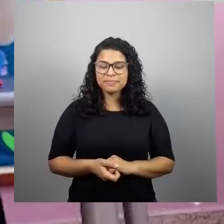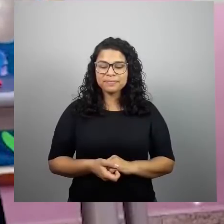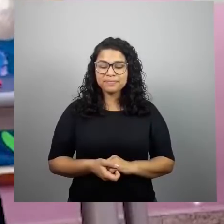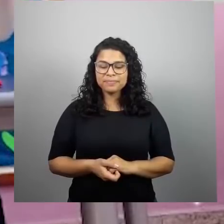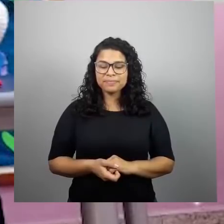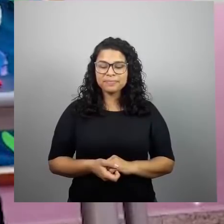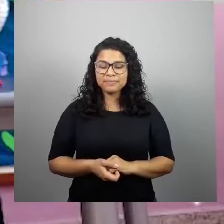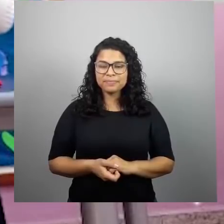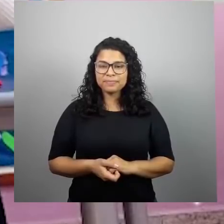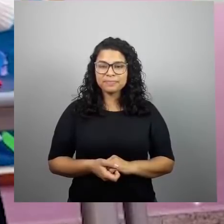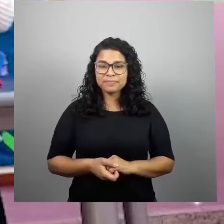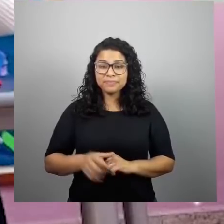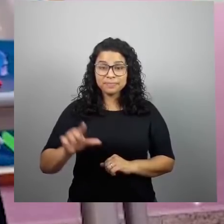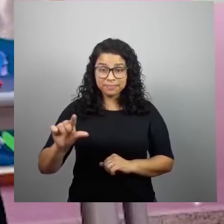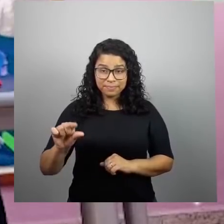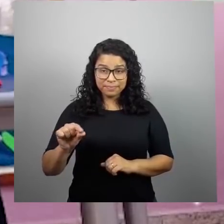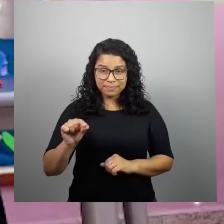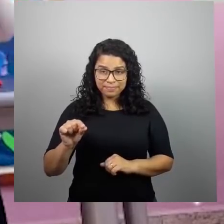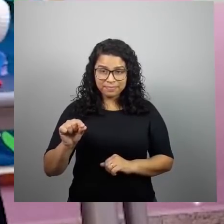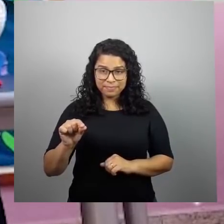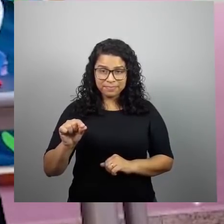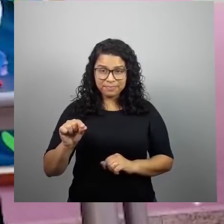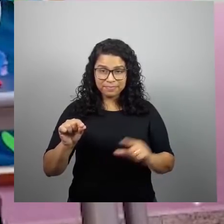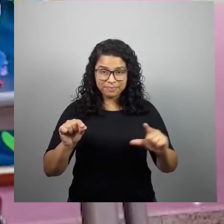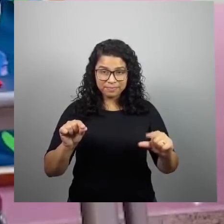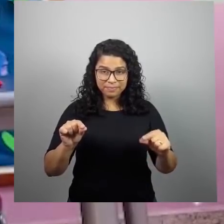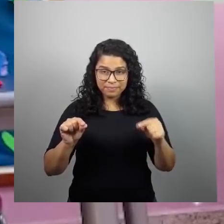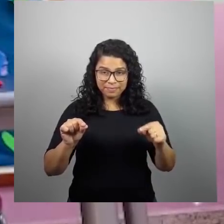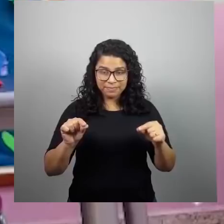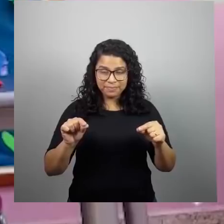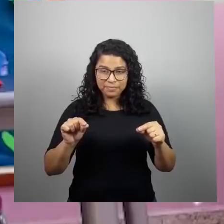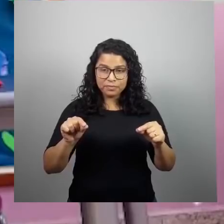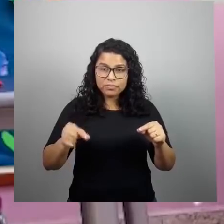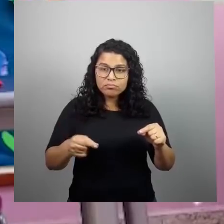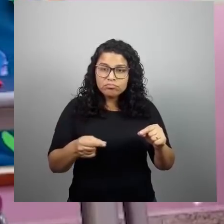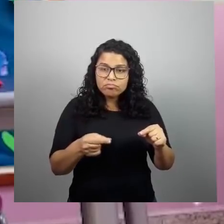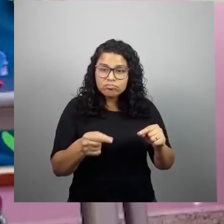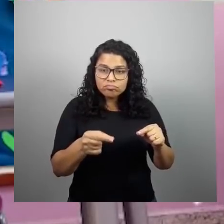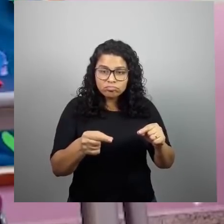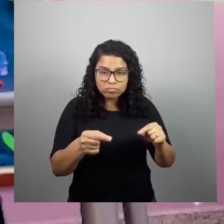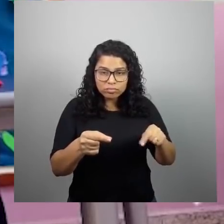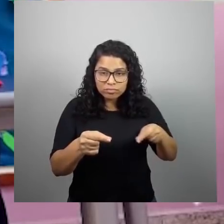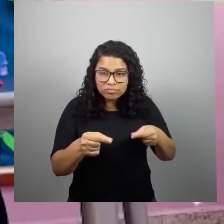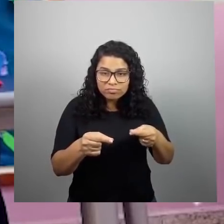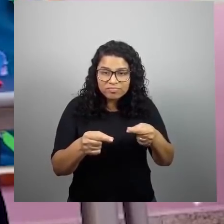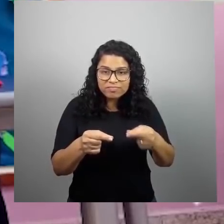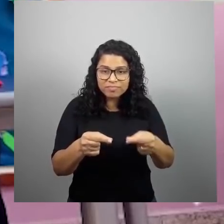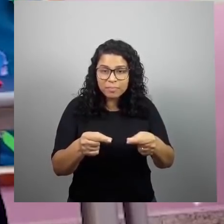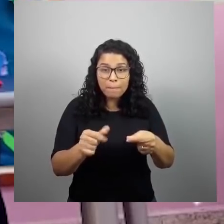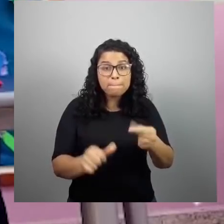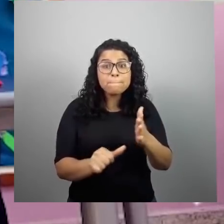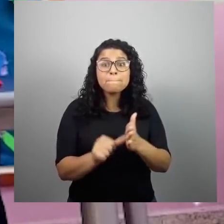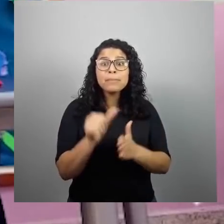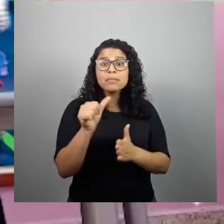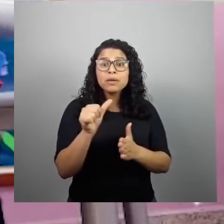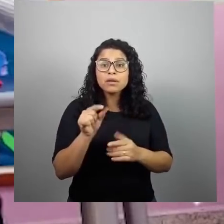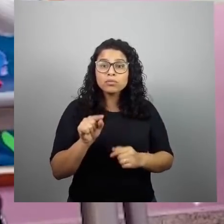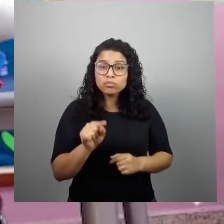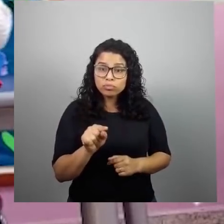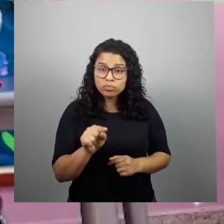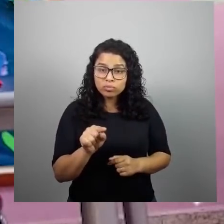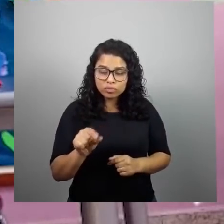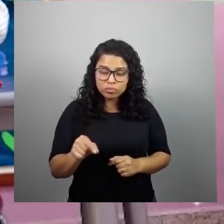Vamos pegar o nosso cadarço e vamos colocar lá no buraquinho, no primeiro buraquinho,